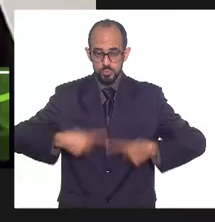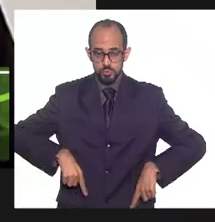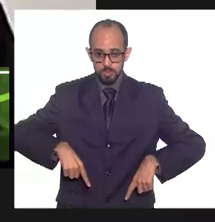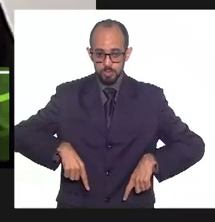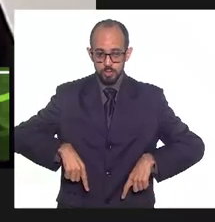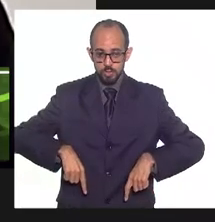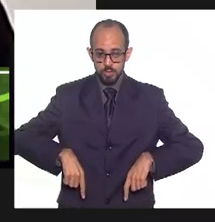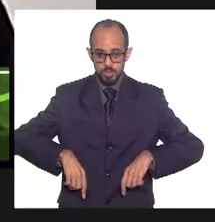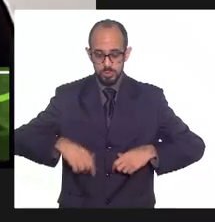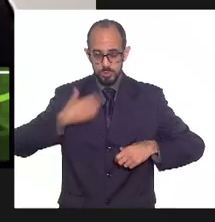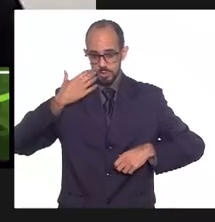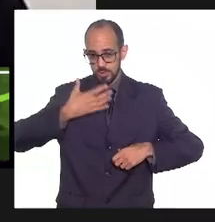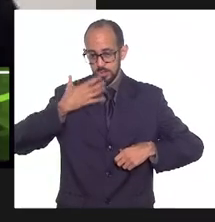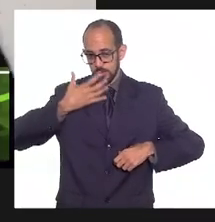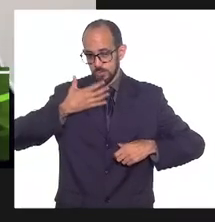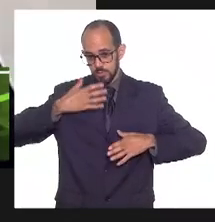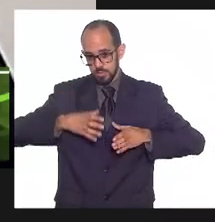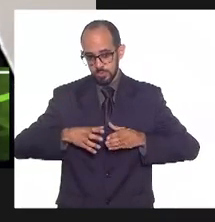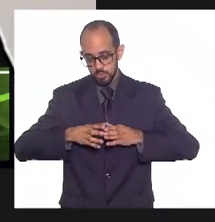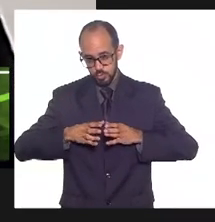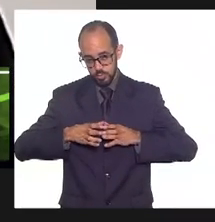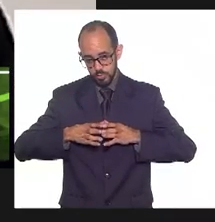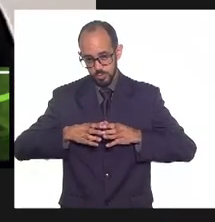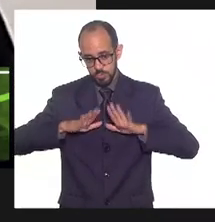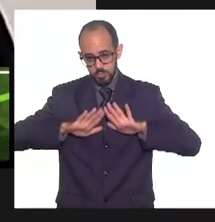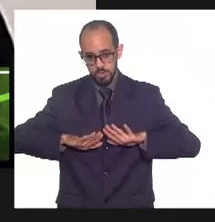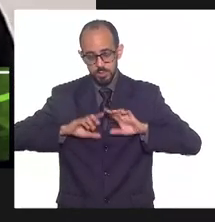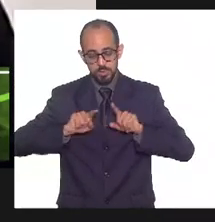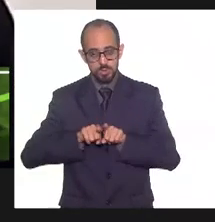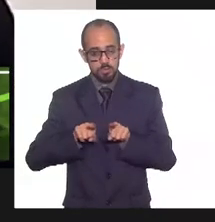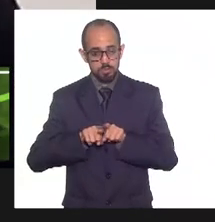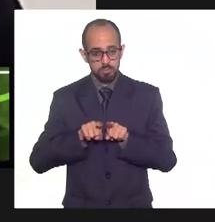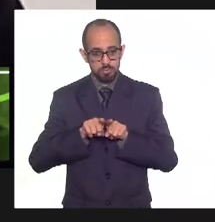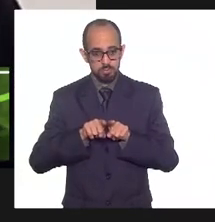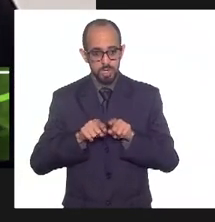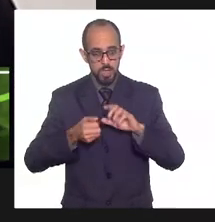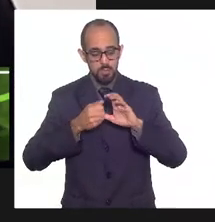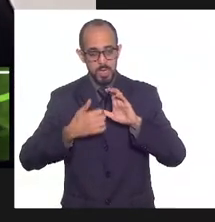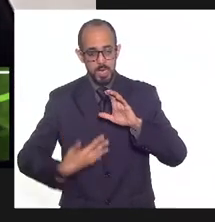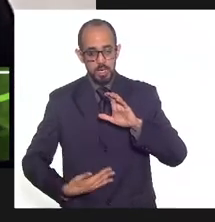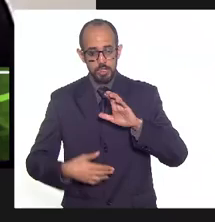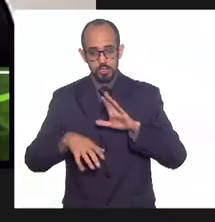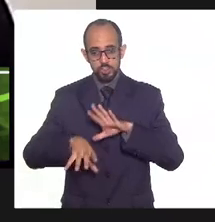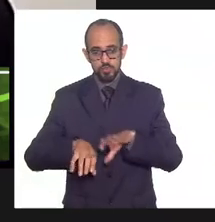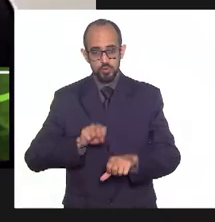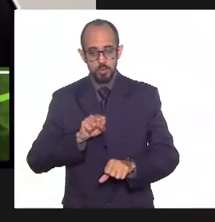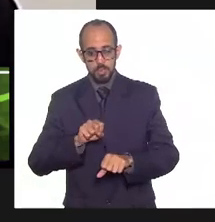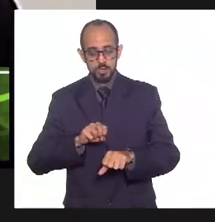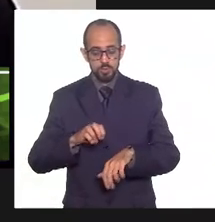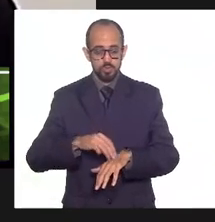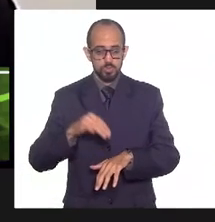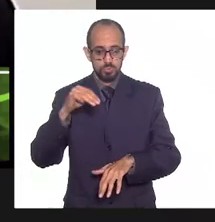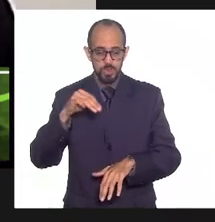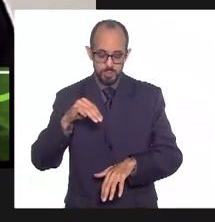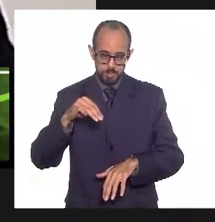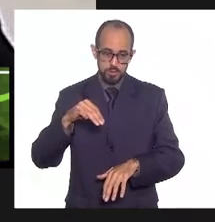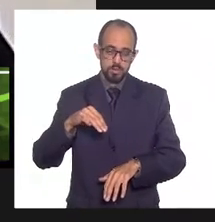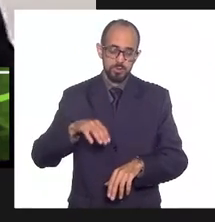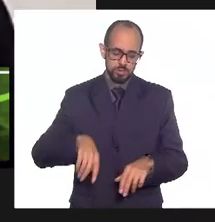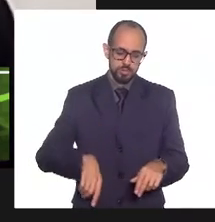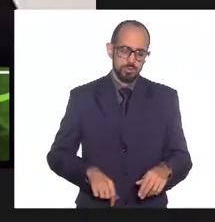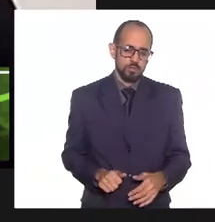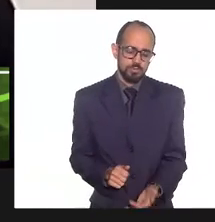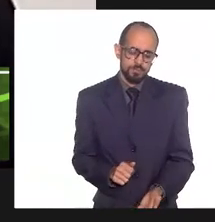bandas mas também um elemento de formação dos seus mestres dos seus músicos etc